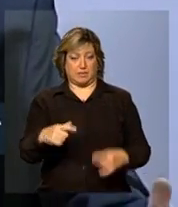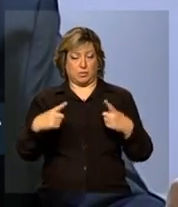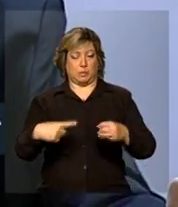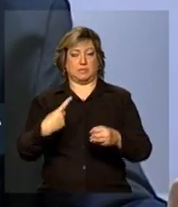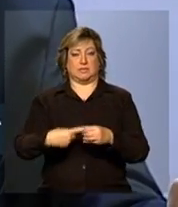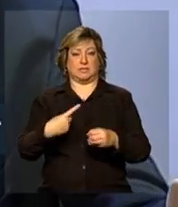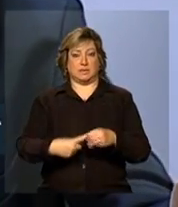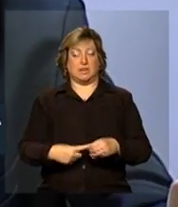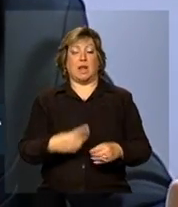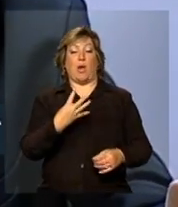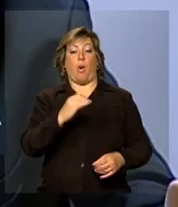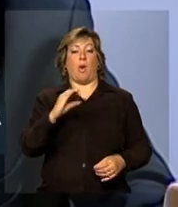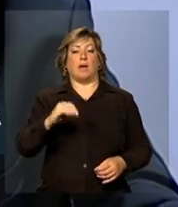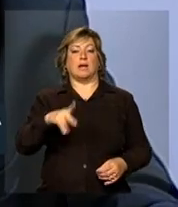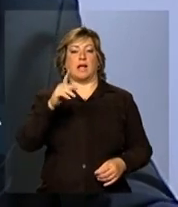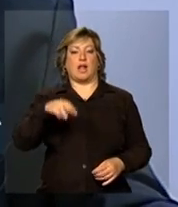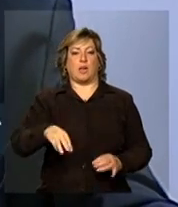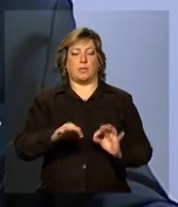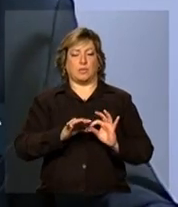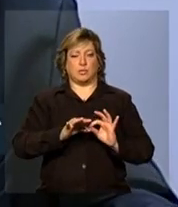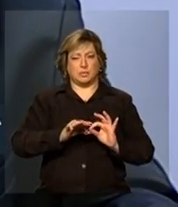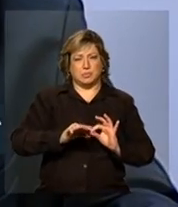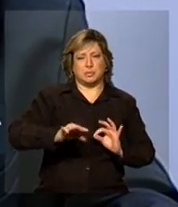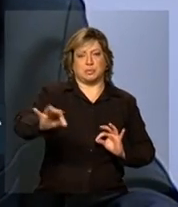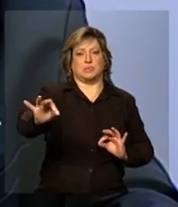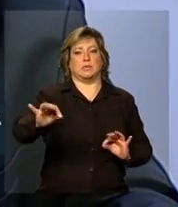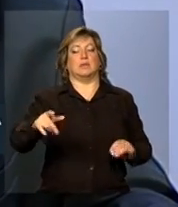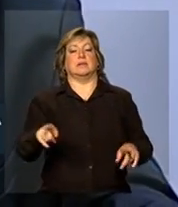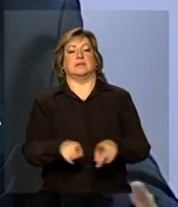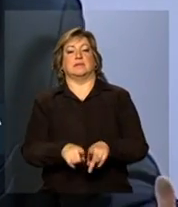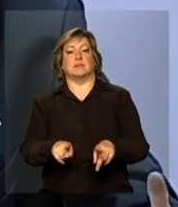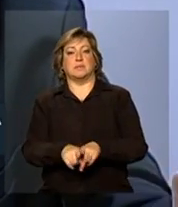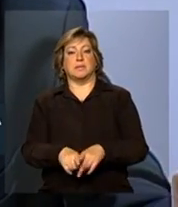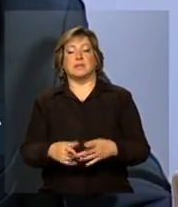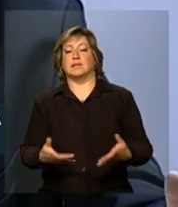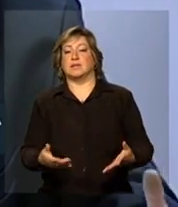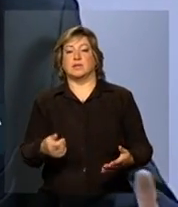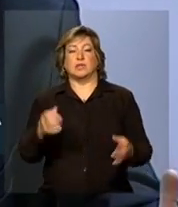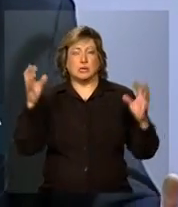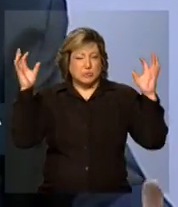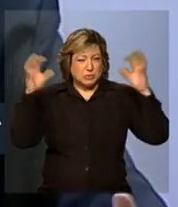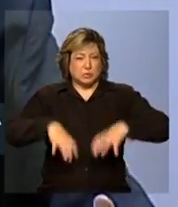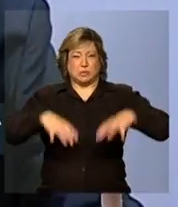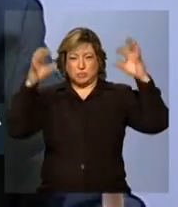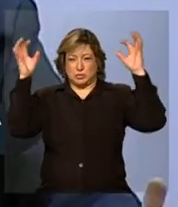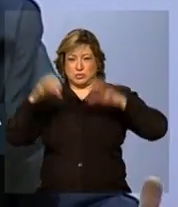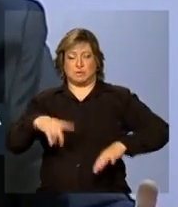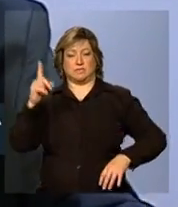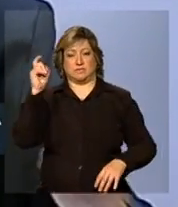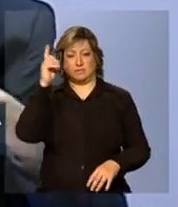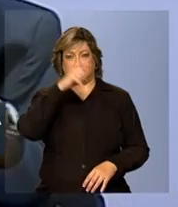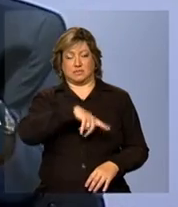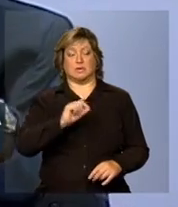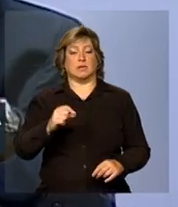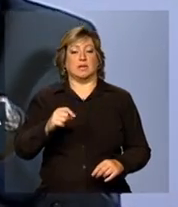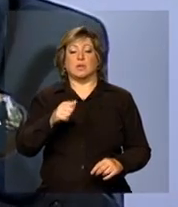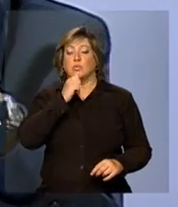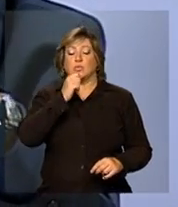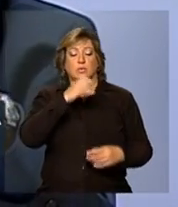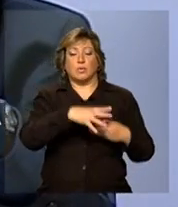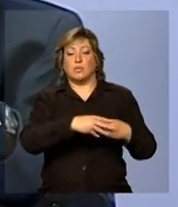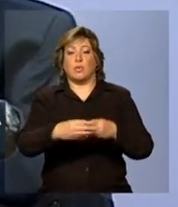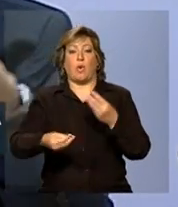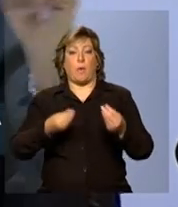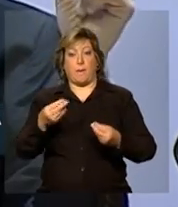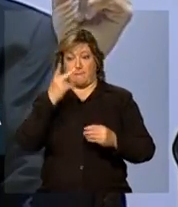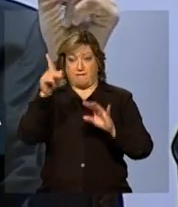Aí 400 quilômetros de distância, e aí não tinha, chovia muito, não tinha quem o levasse, a família